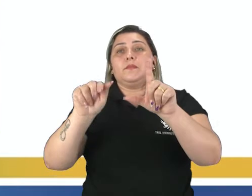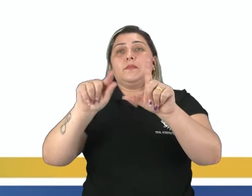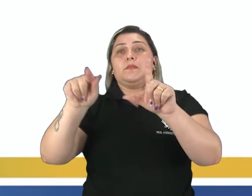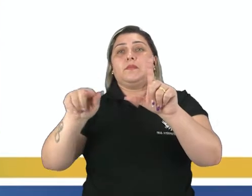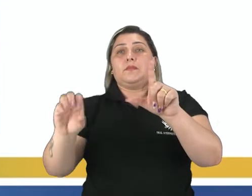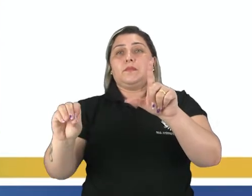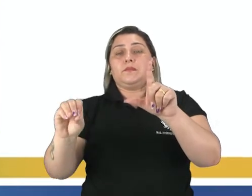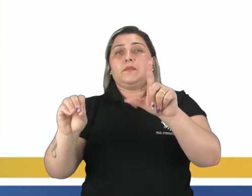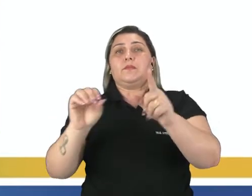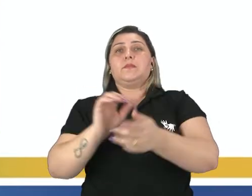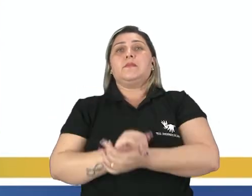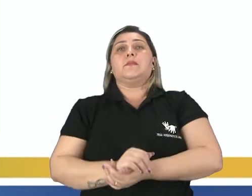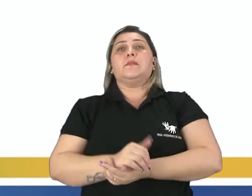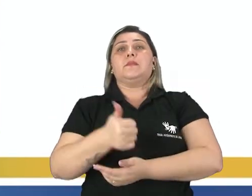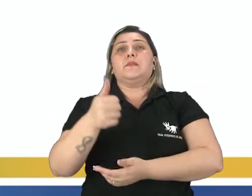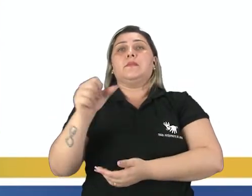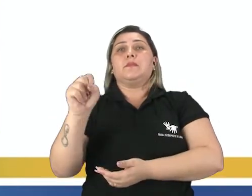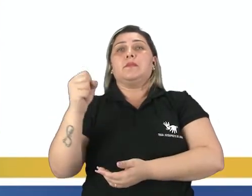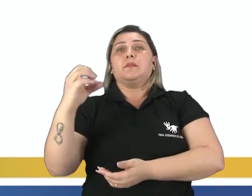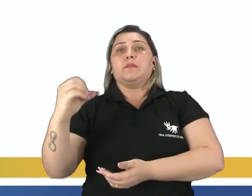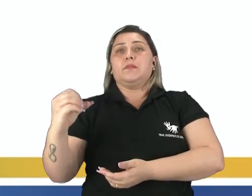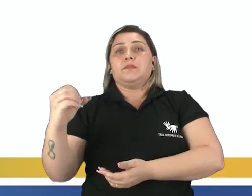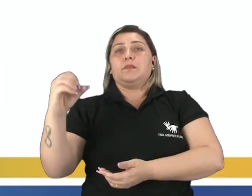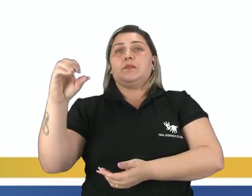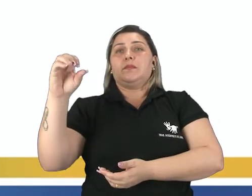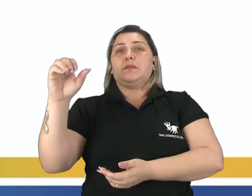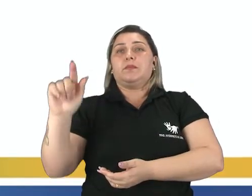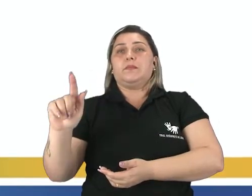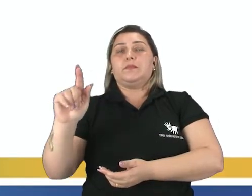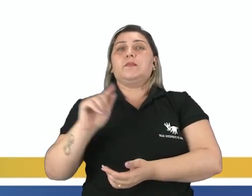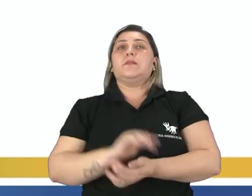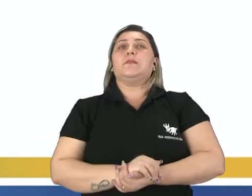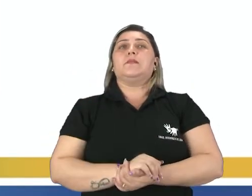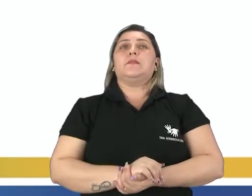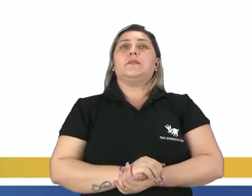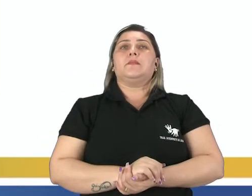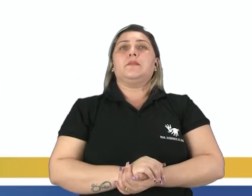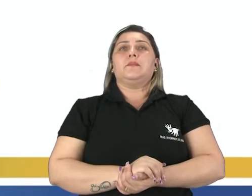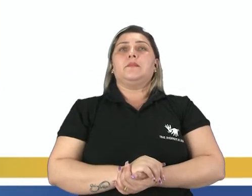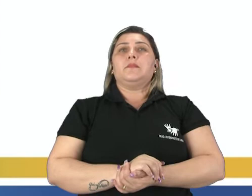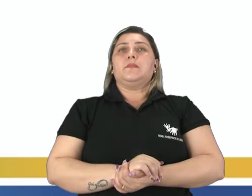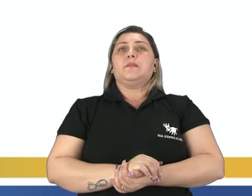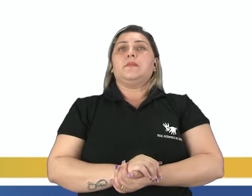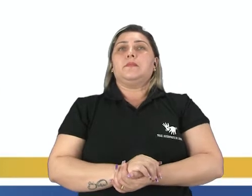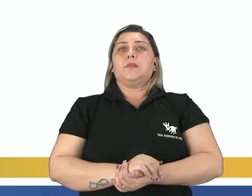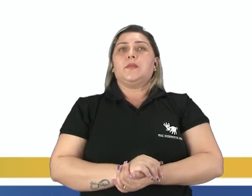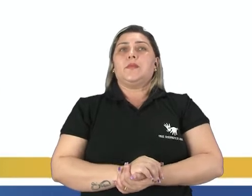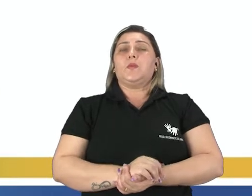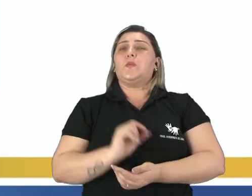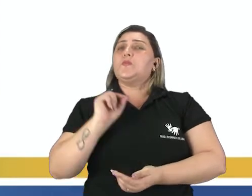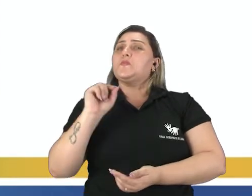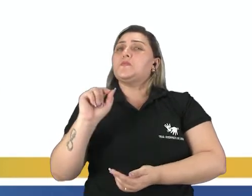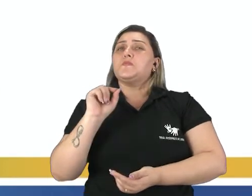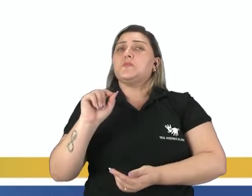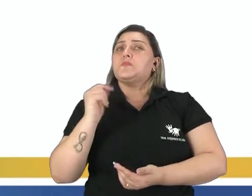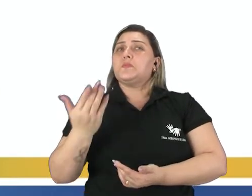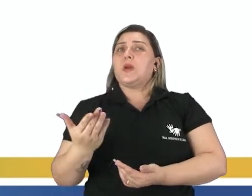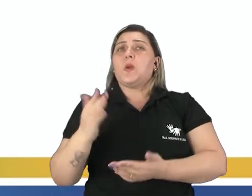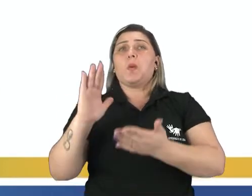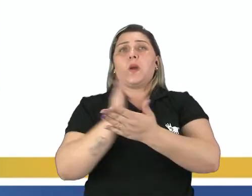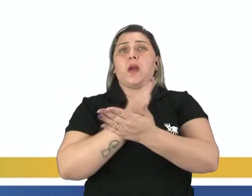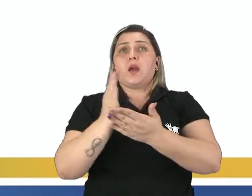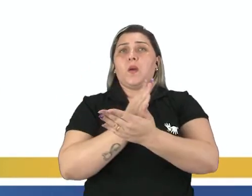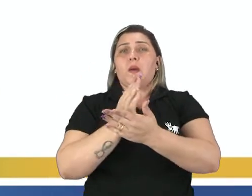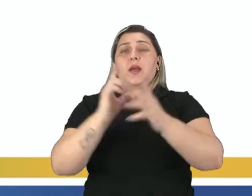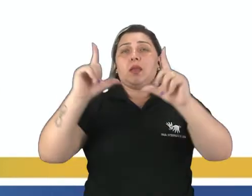gente chama um ângulo de 180 graus. Muito bem. Então, isso quer dizer que